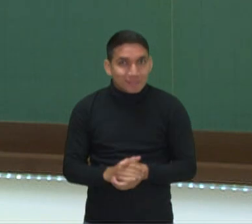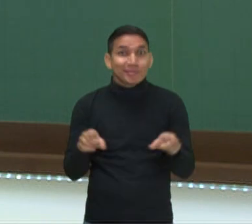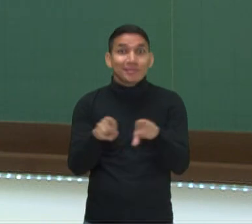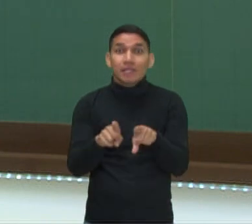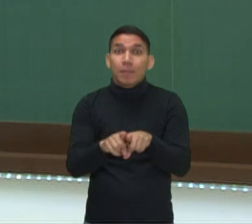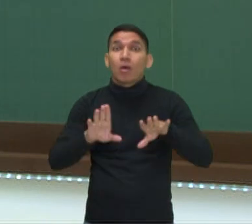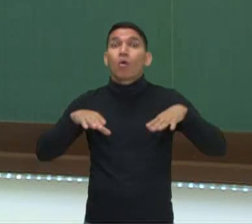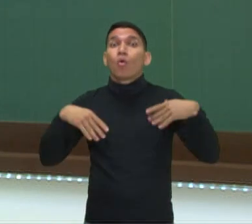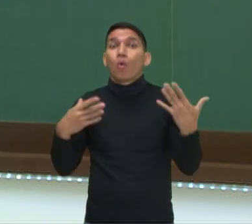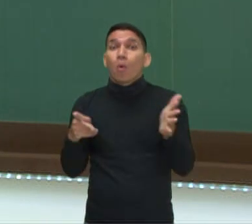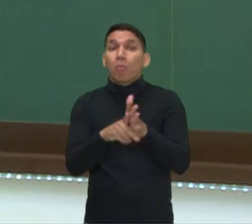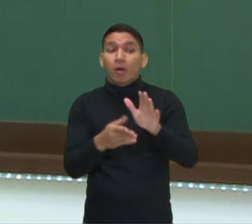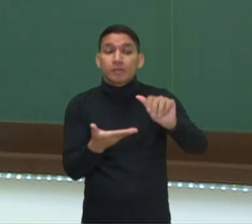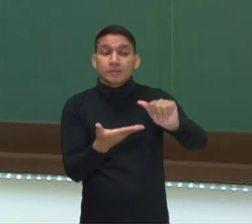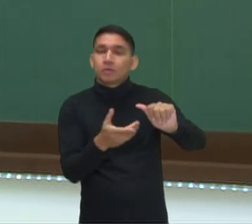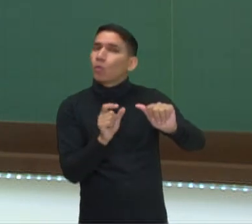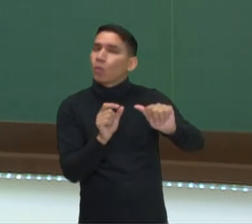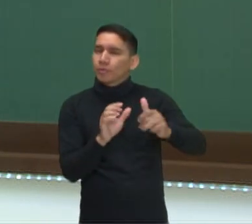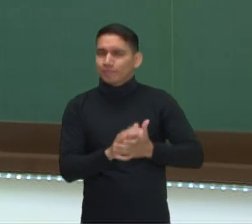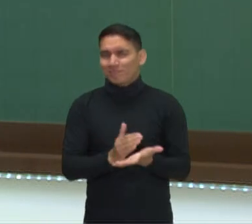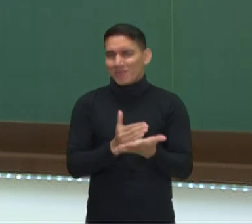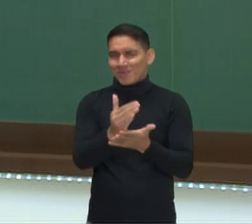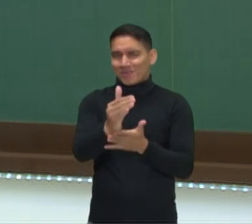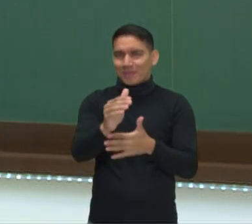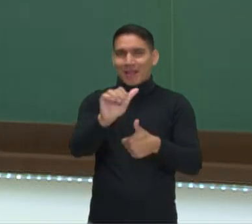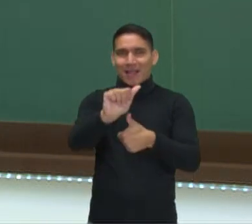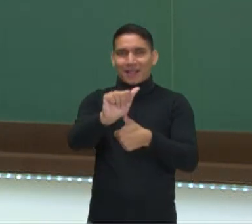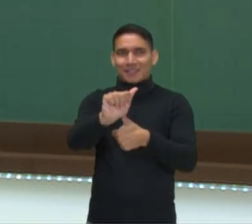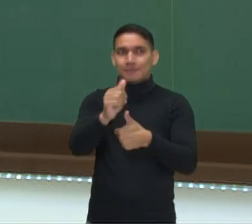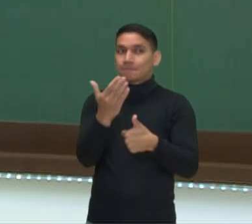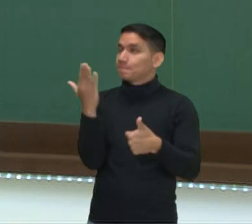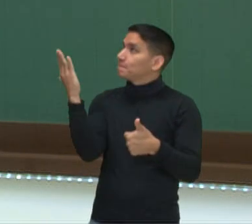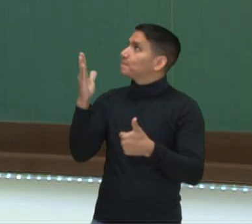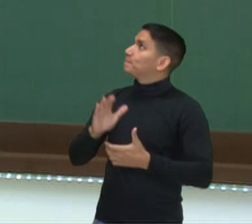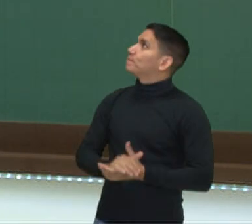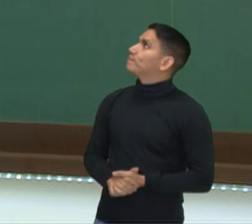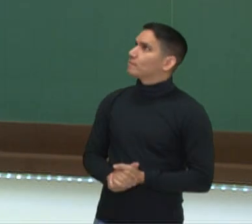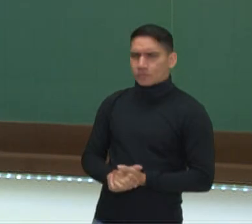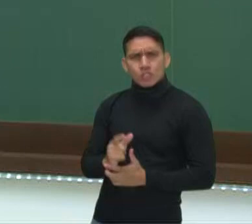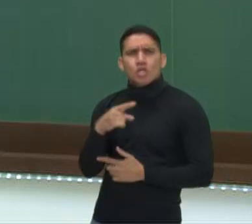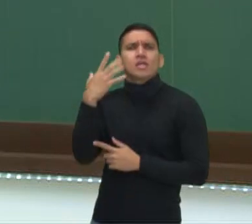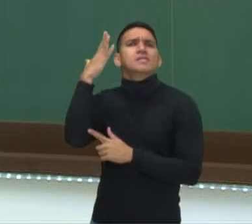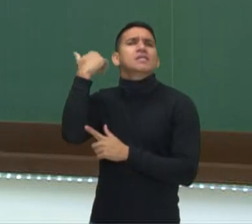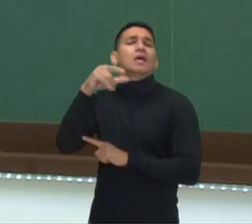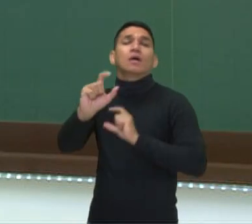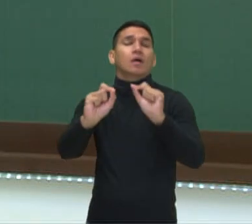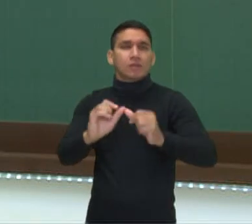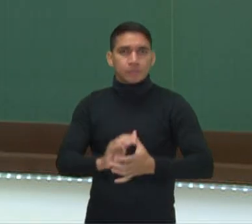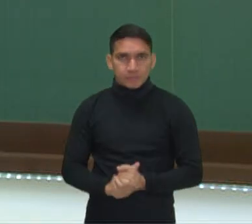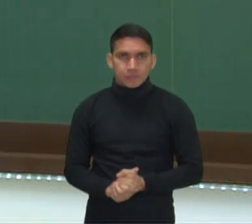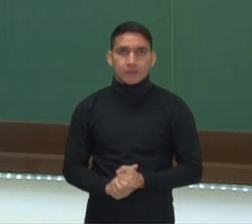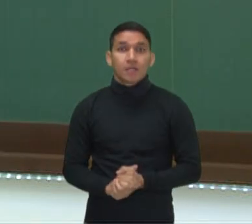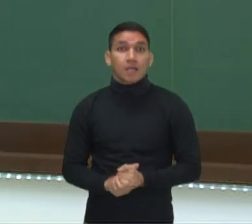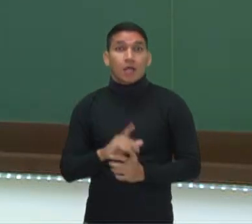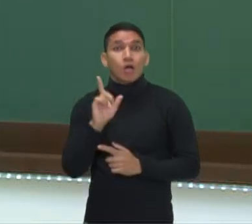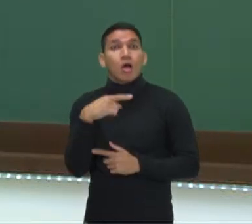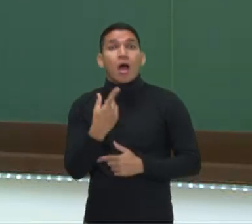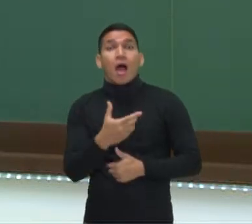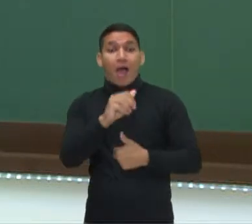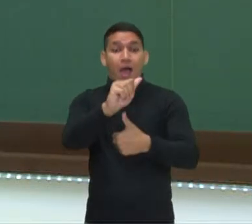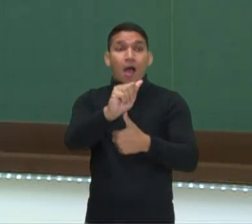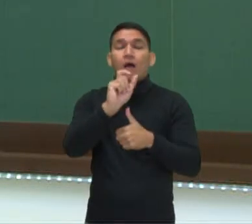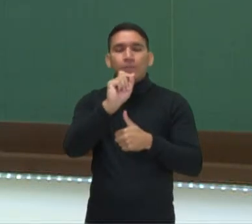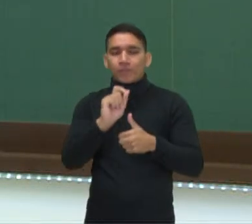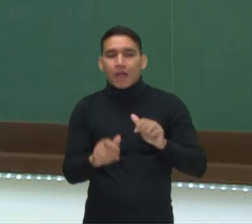o coeficiente A. Então, começamos aqui com a letra A. Nós já sabemos, pessoal, que o nosso A é